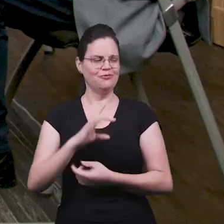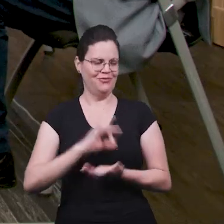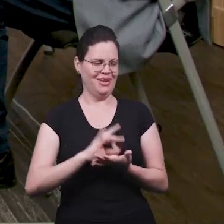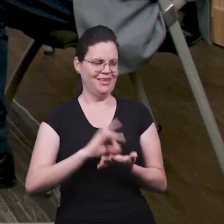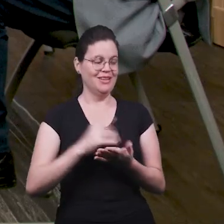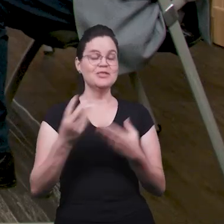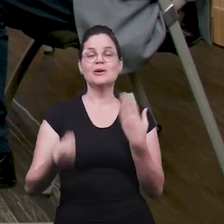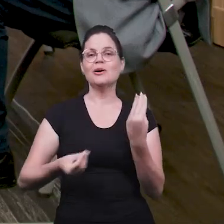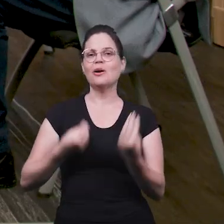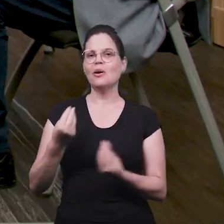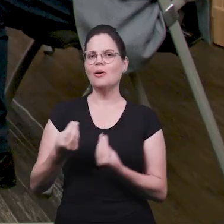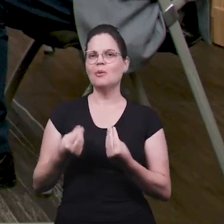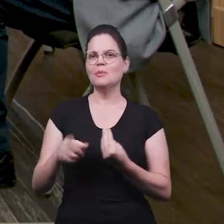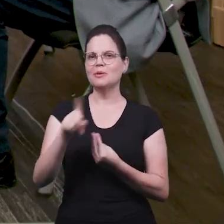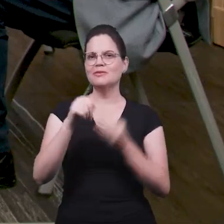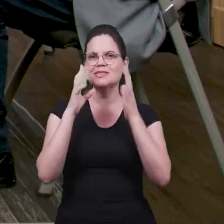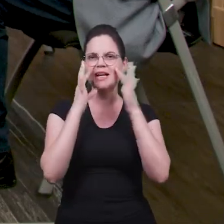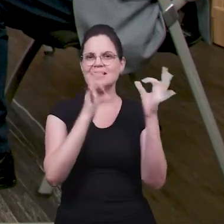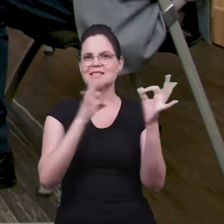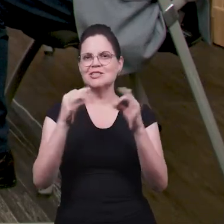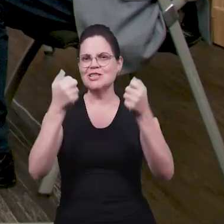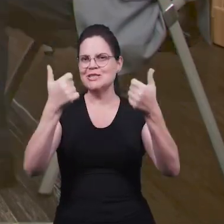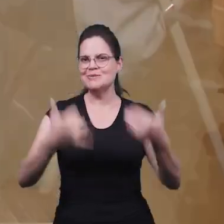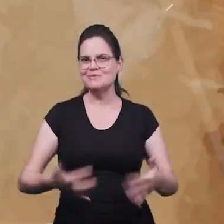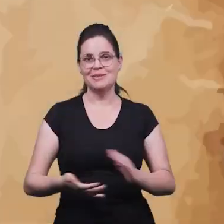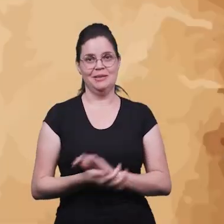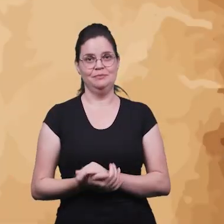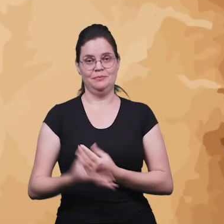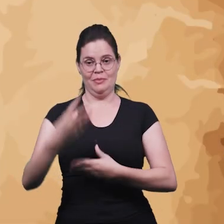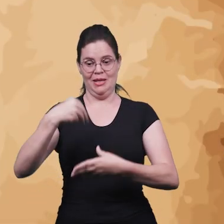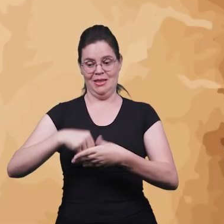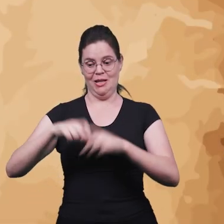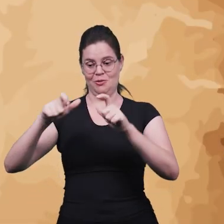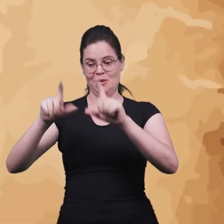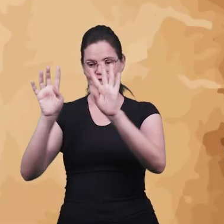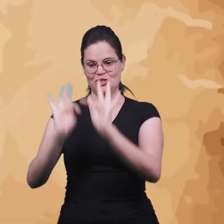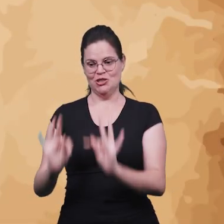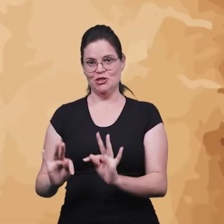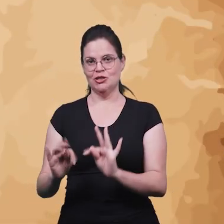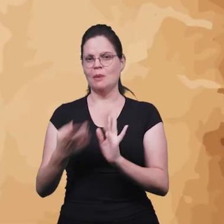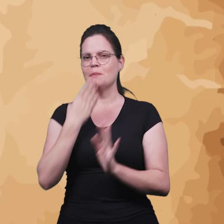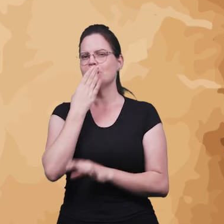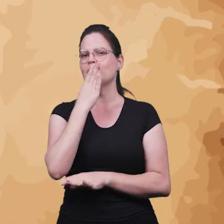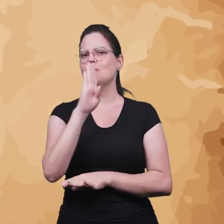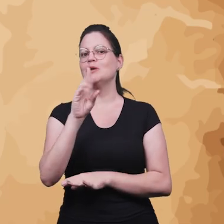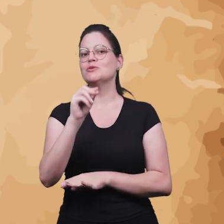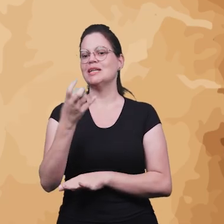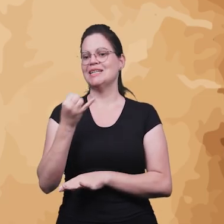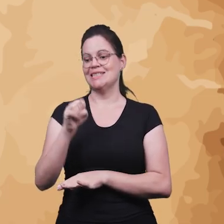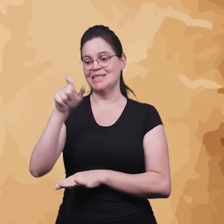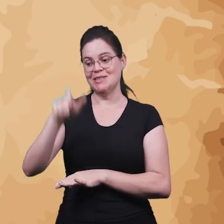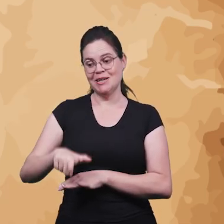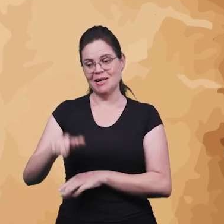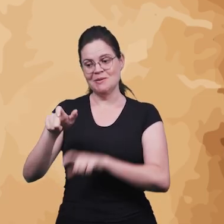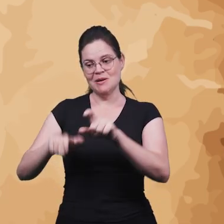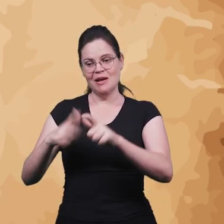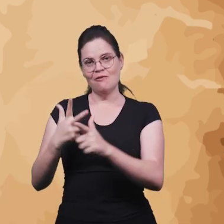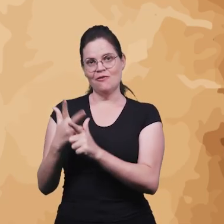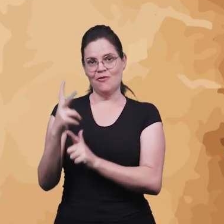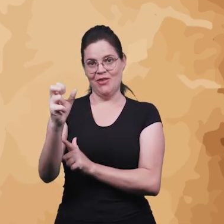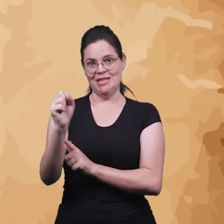podemos trazer essa abordagem para a pessoa que nos assiste agora? E aqui na carta Tiatira e ao que vencer